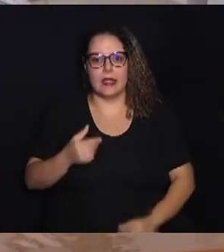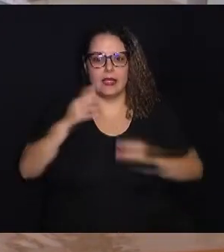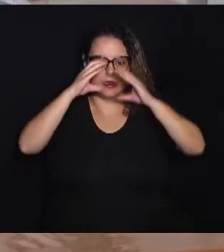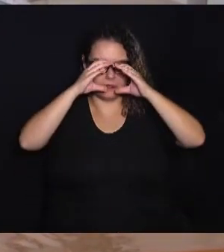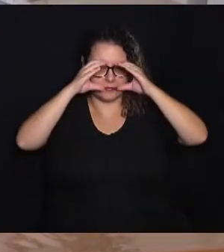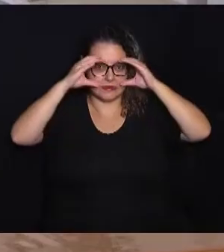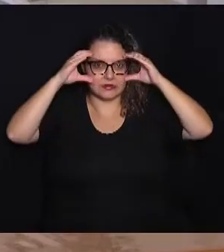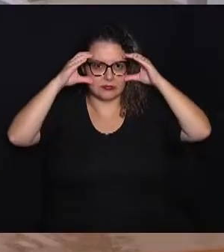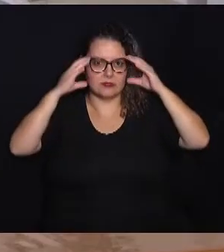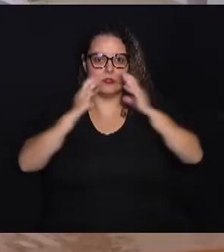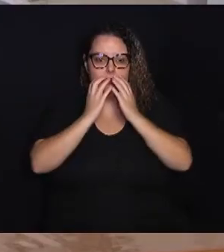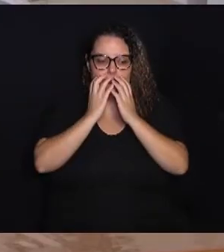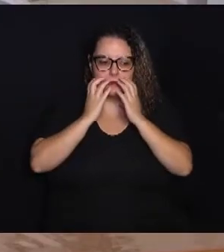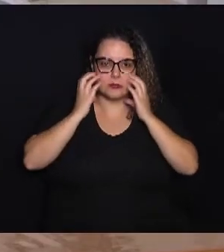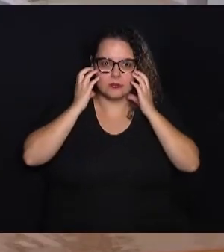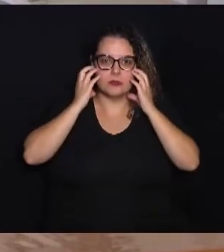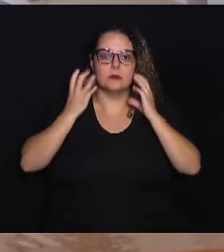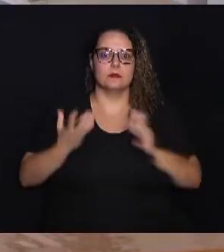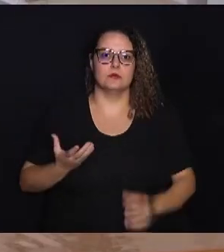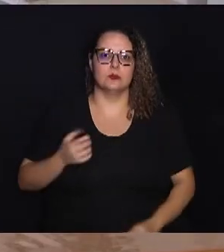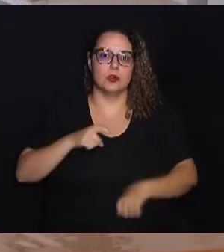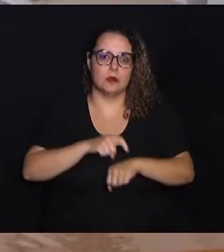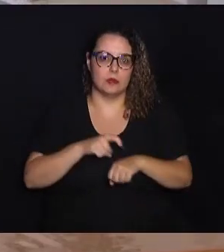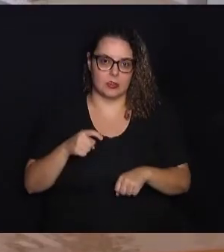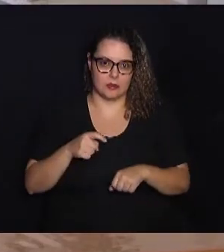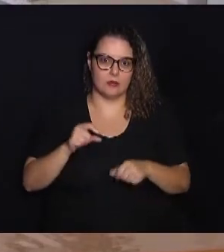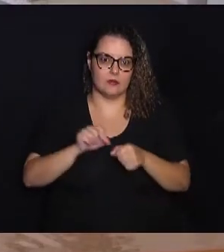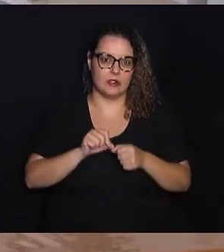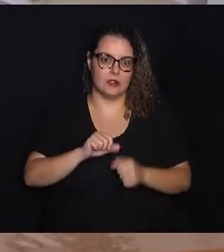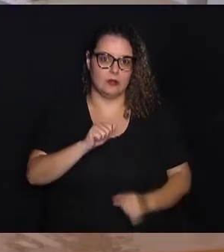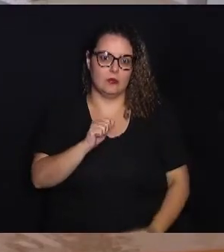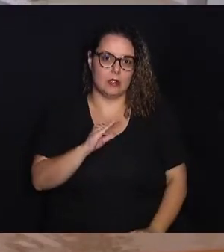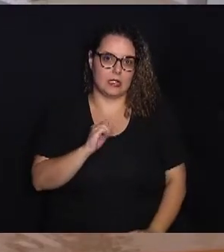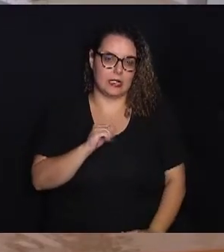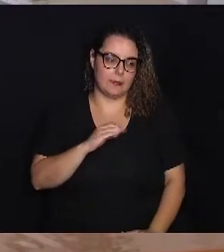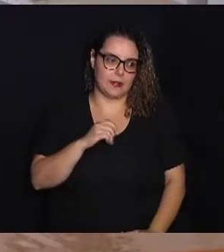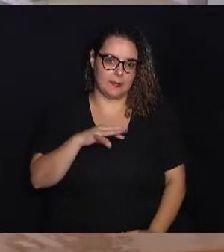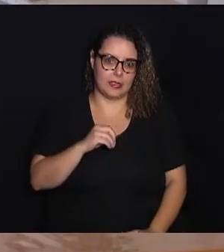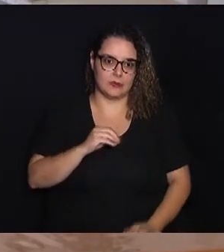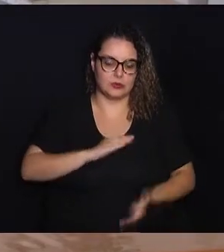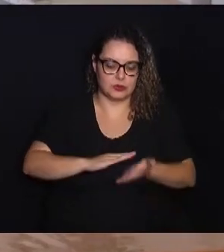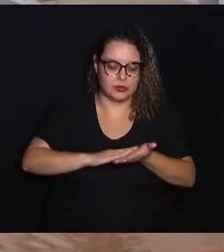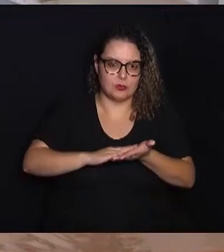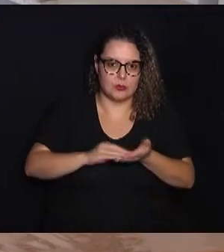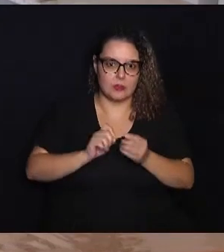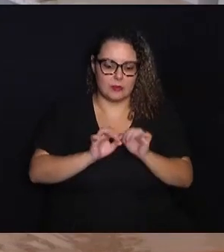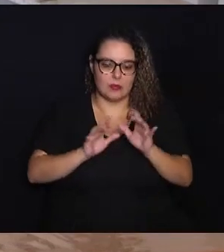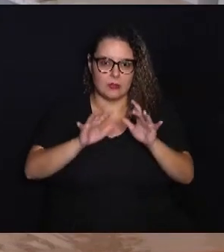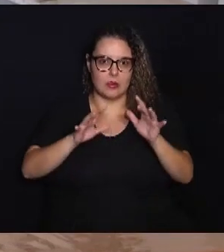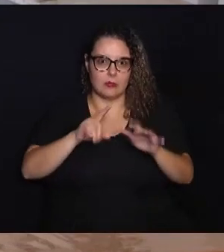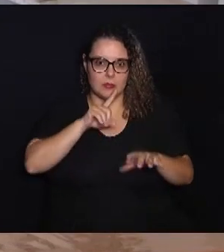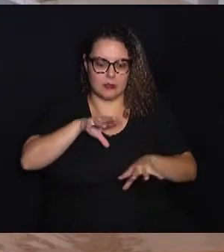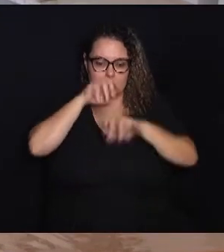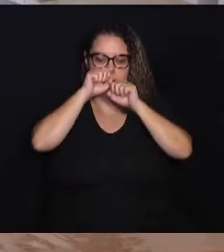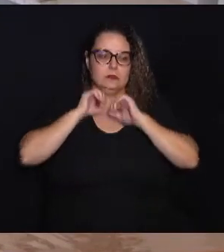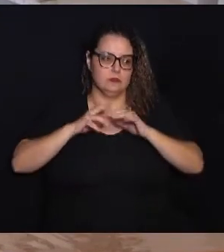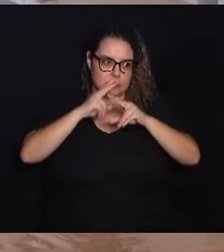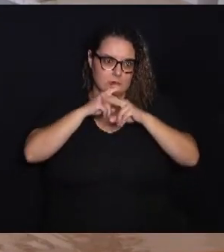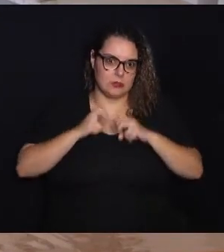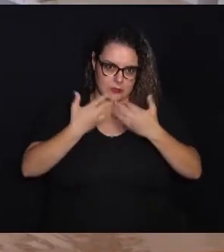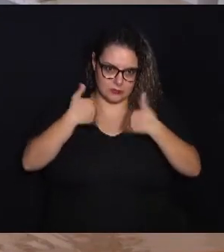a máscara é mais para o momento que a gente faz o acabamento de lixar, porque eles soltam um pozinho, então para a gente não respirar. É só